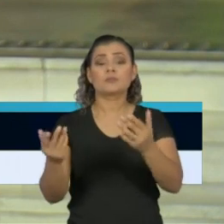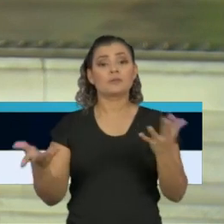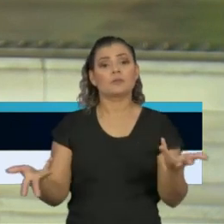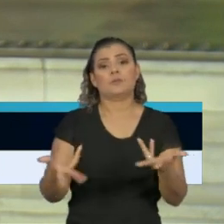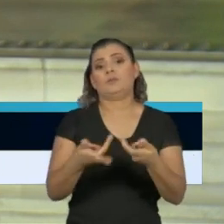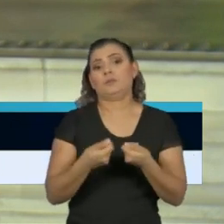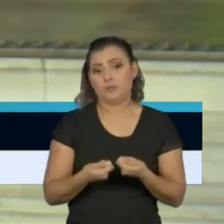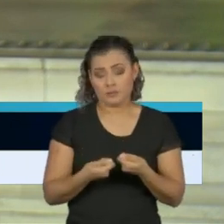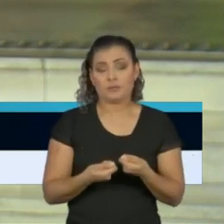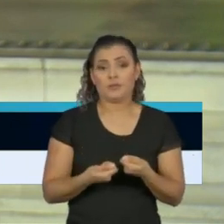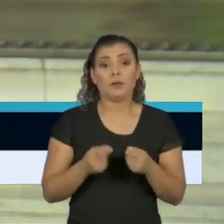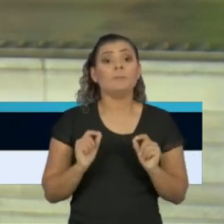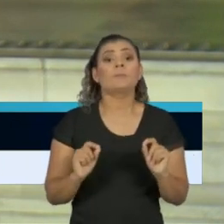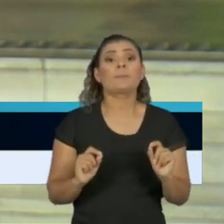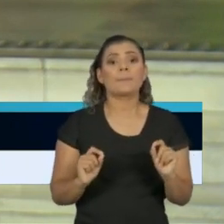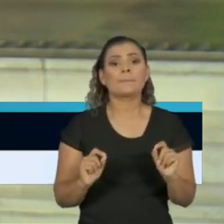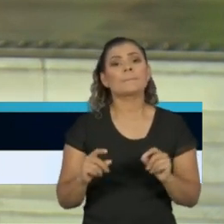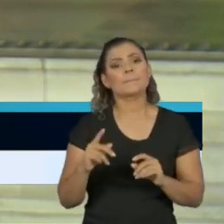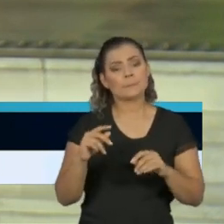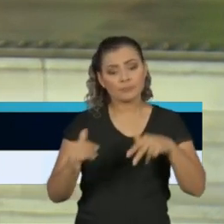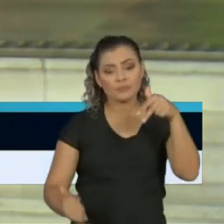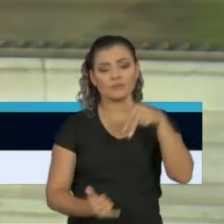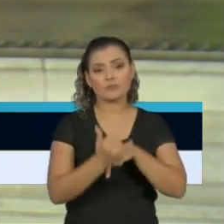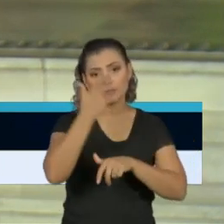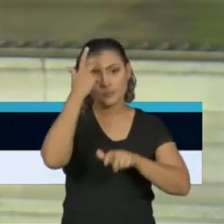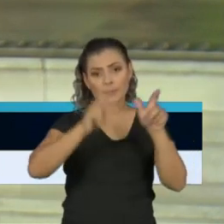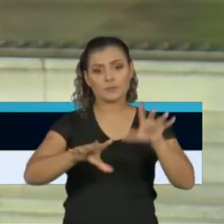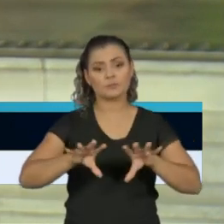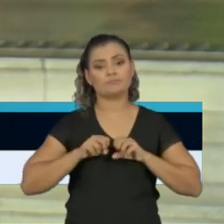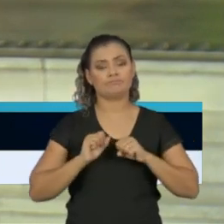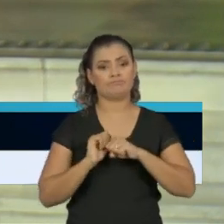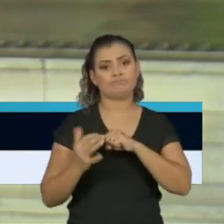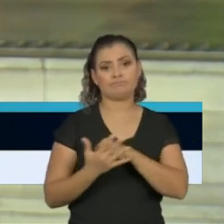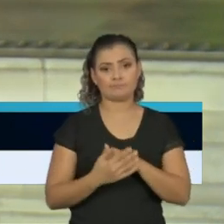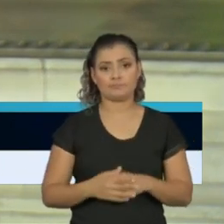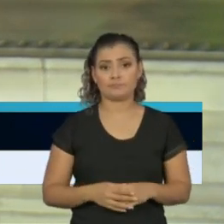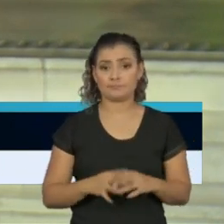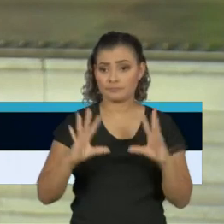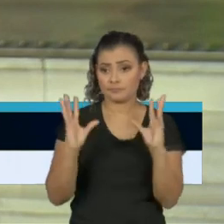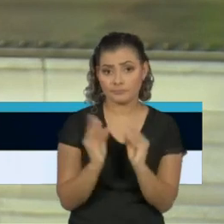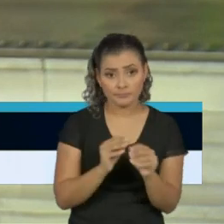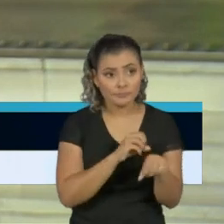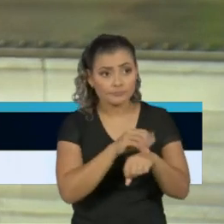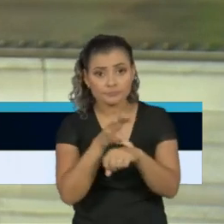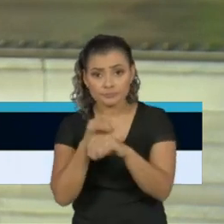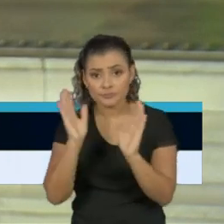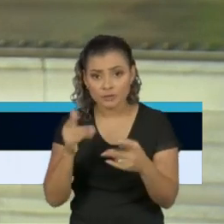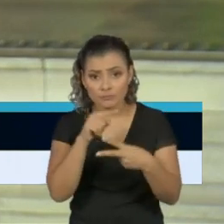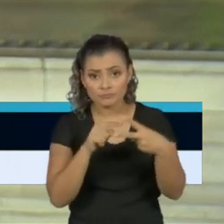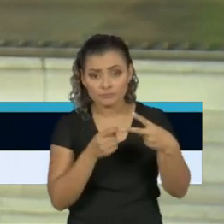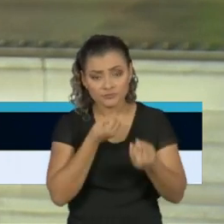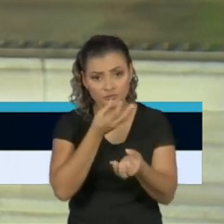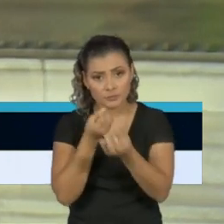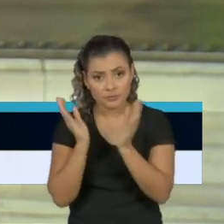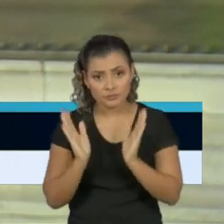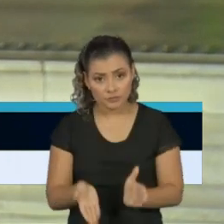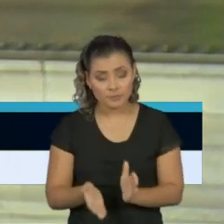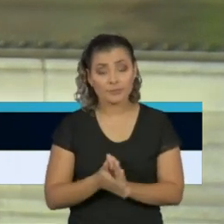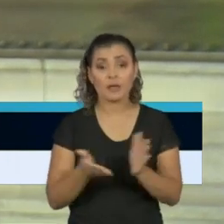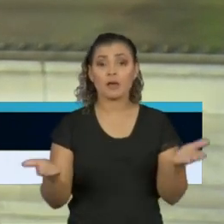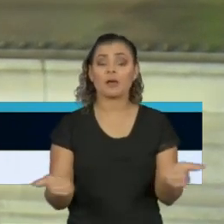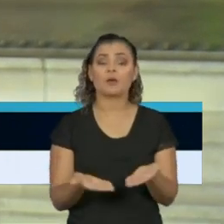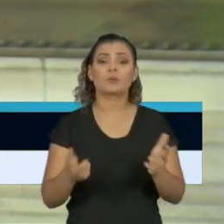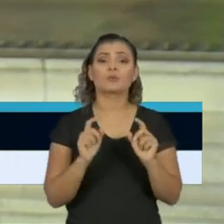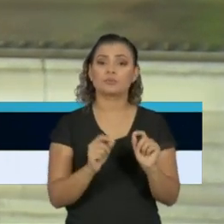presteza para as vítimas do coronavírus. Feito esses dois informes, eu vou passar a